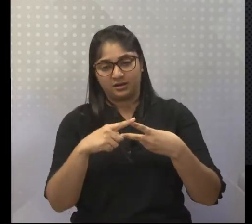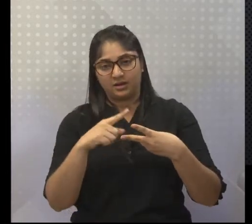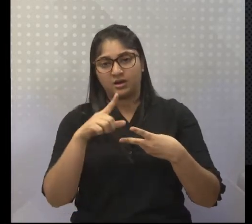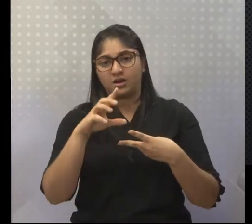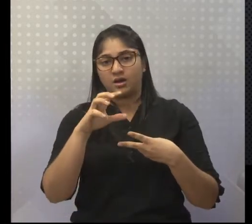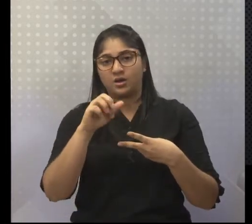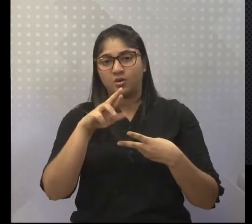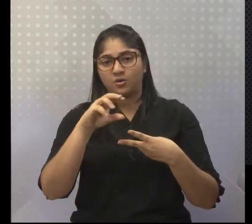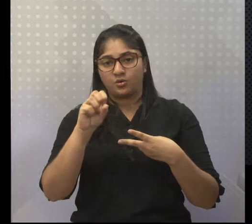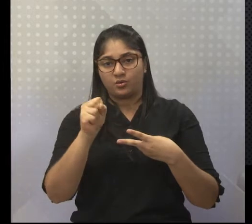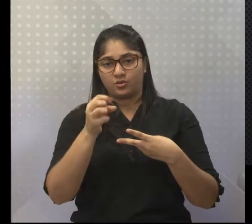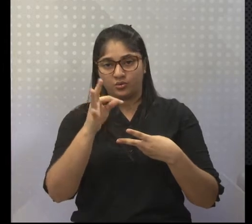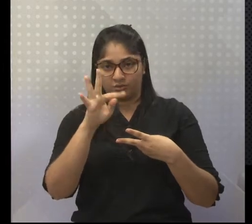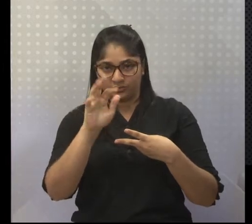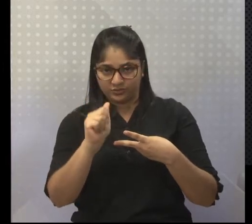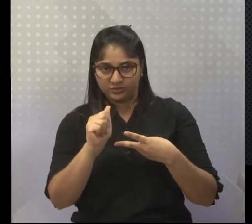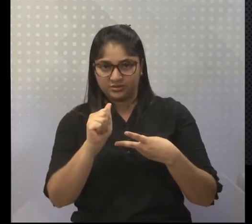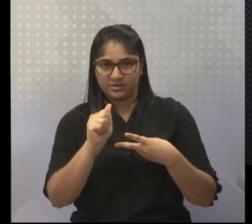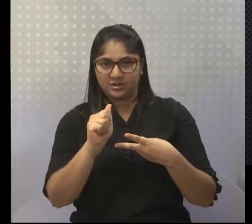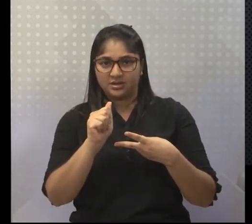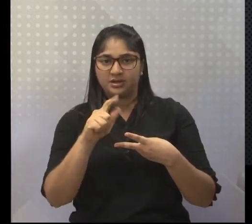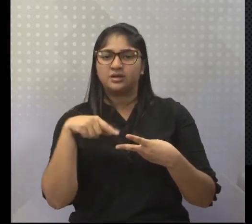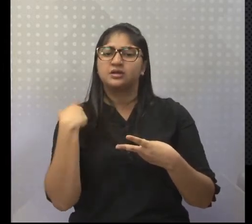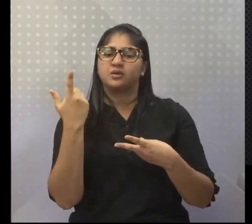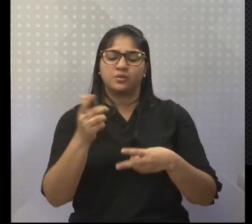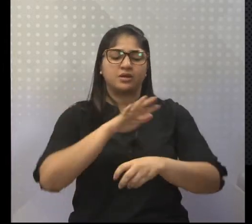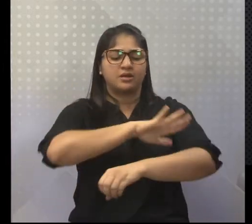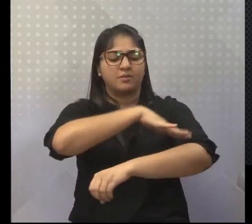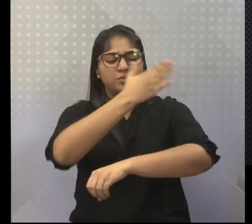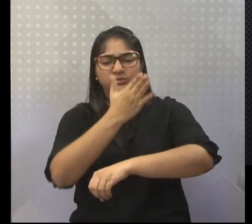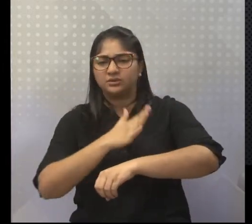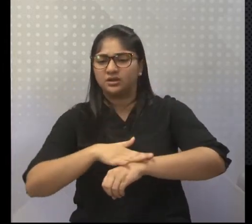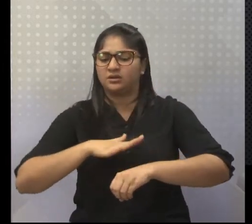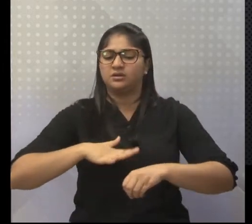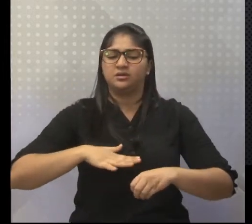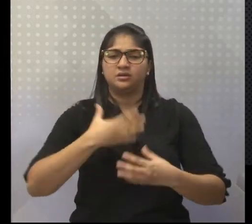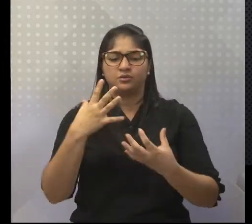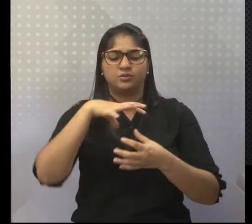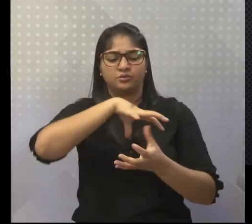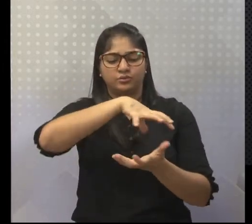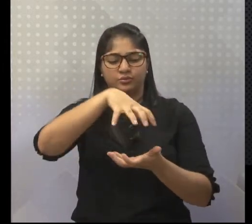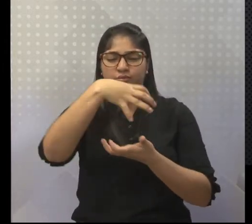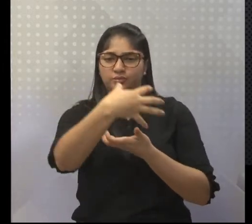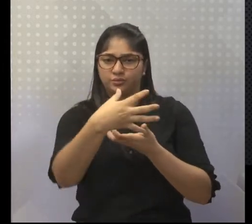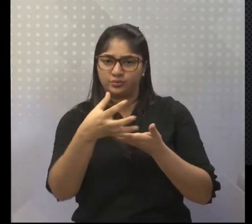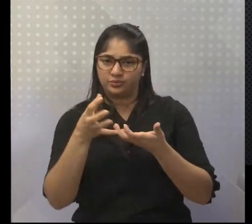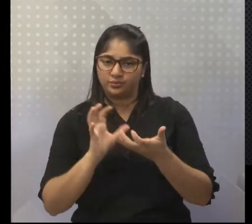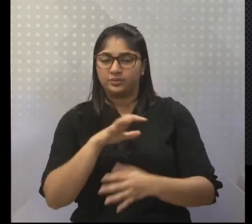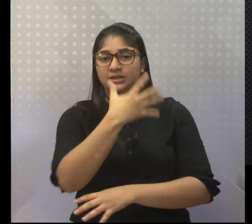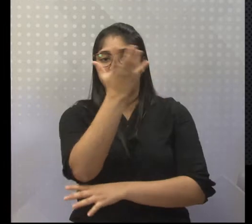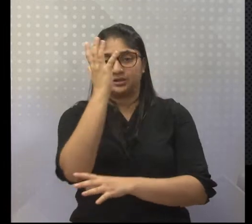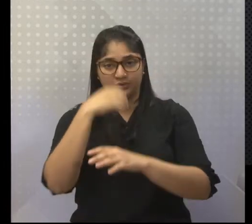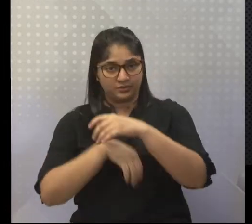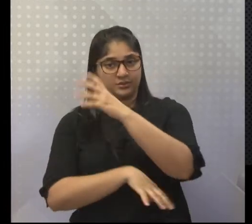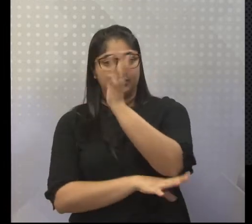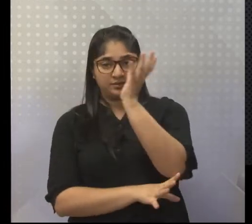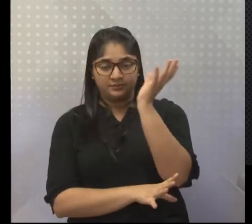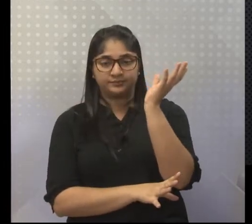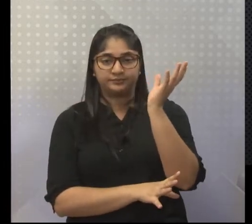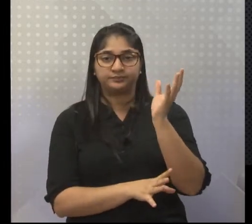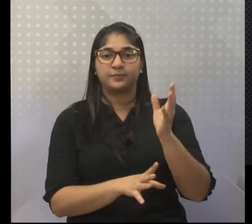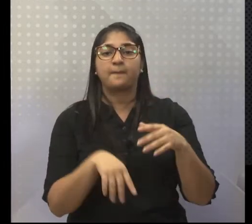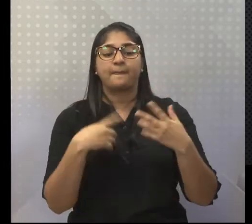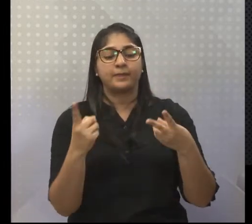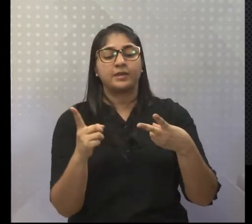conhecida como litosfera tá onde fica aí toda a parte do relevo a superfície dos continentes toda a parte da natureza logo